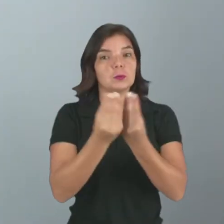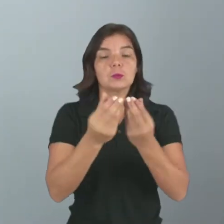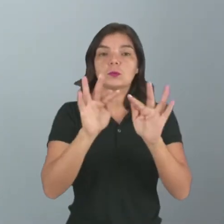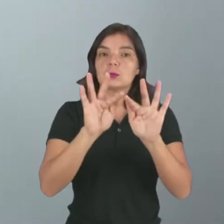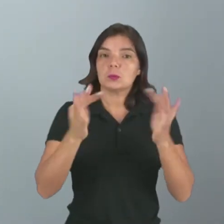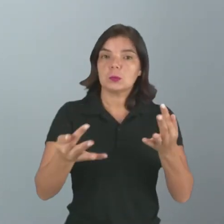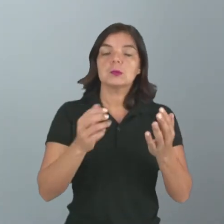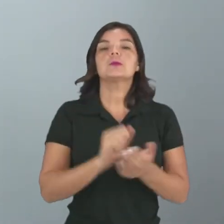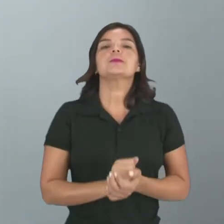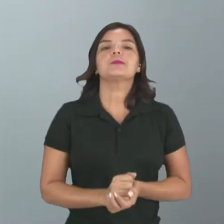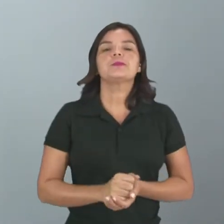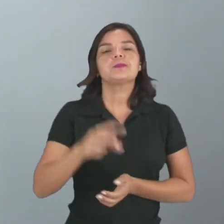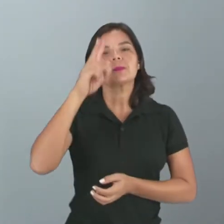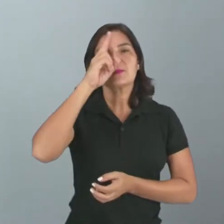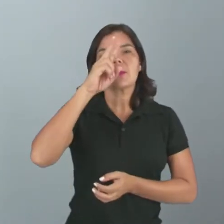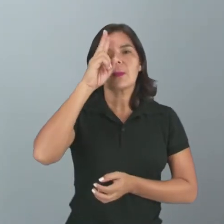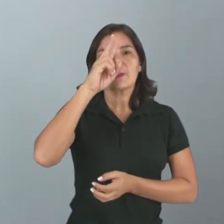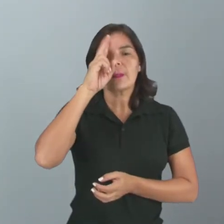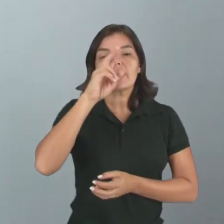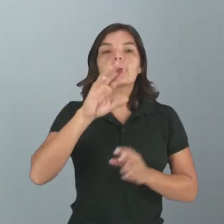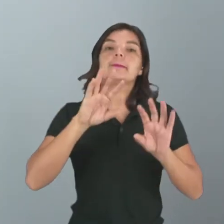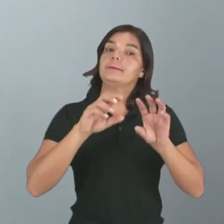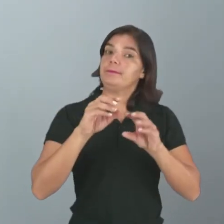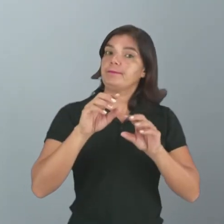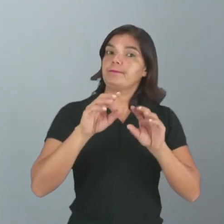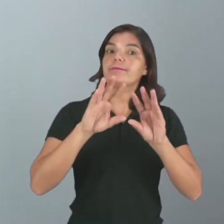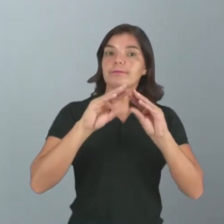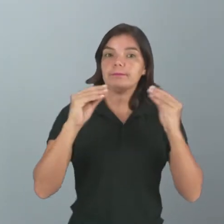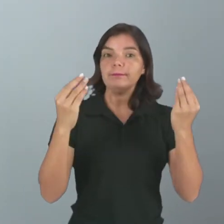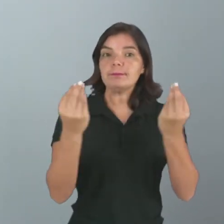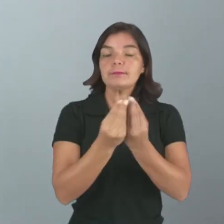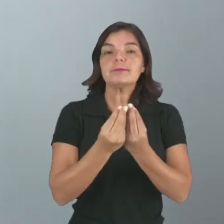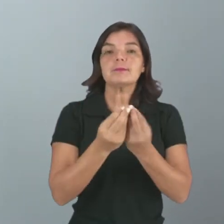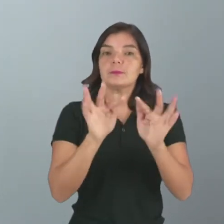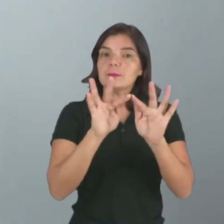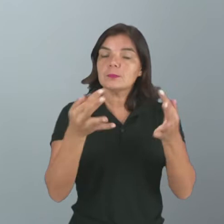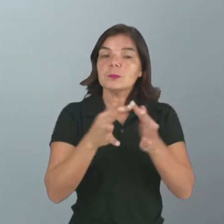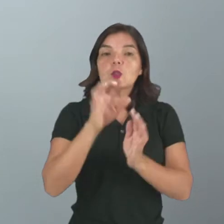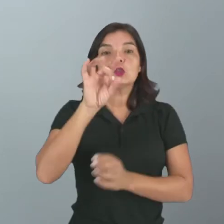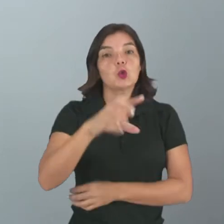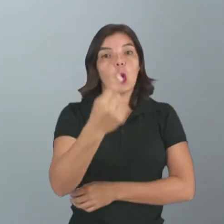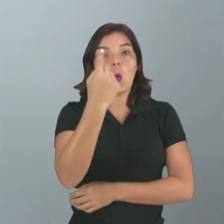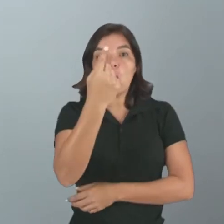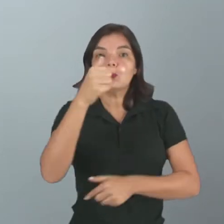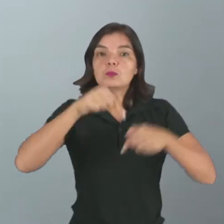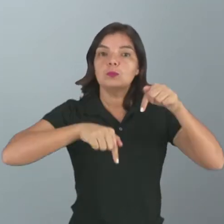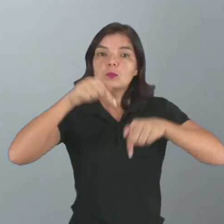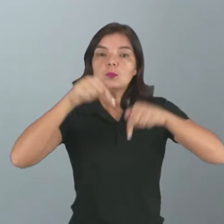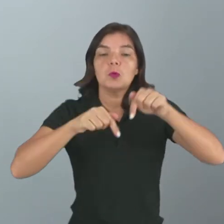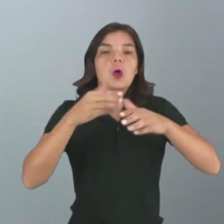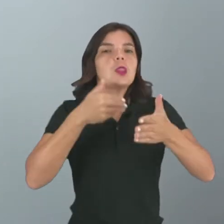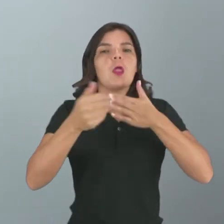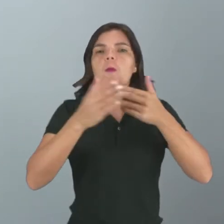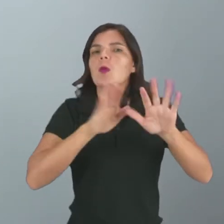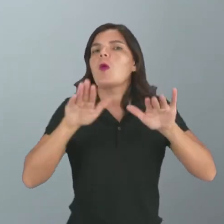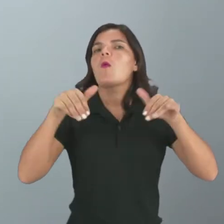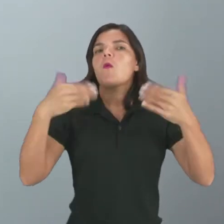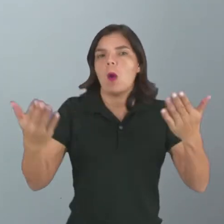simples. Então, o que a gente tem que lembrar aí? Substância simples tem apenas um elemento químico, não importa qual seja a